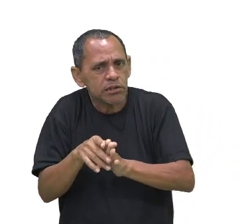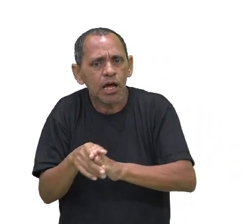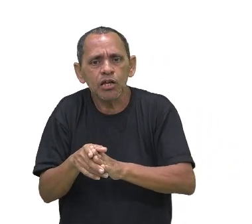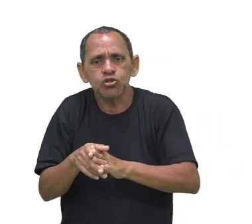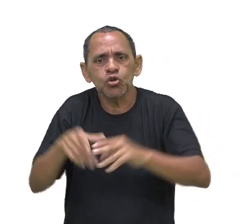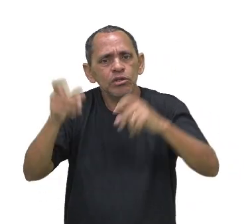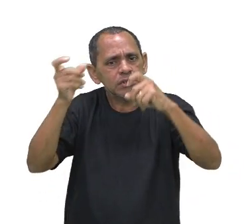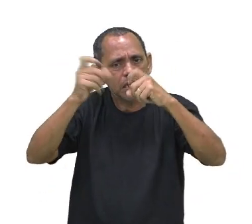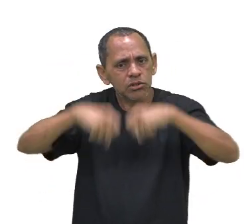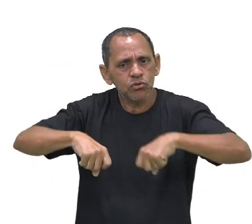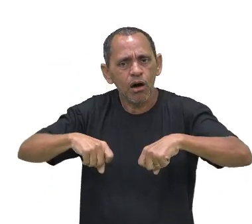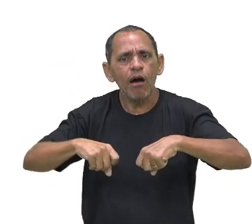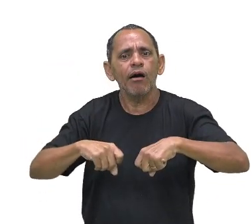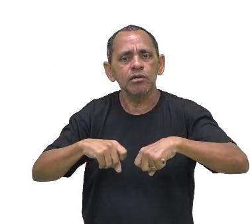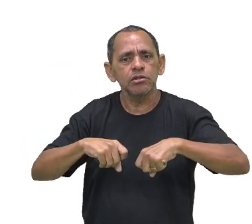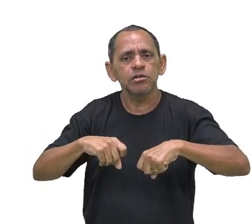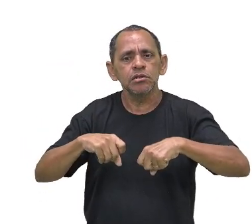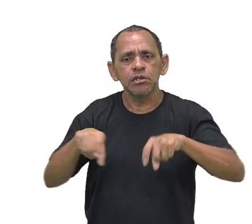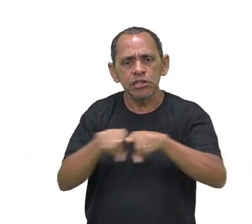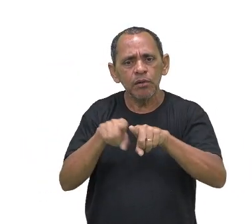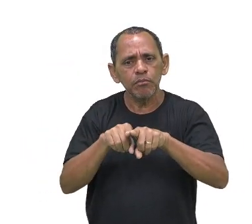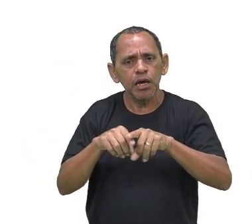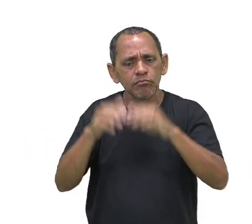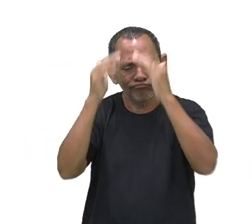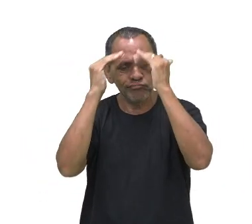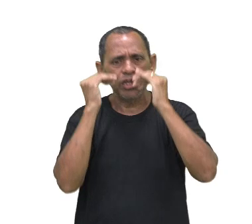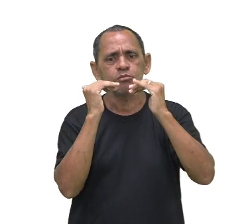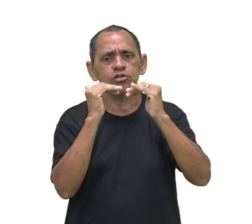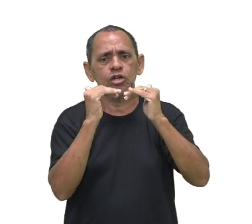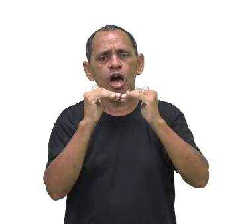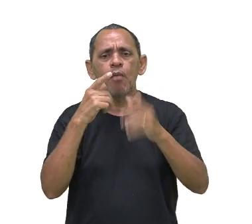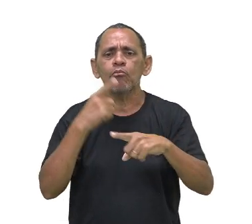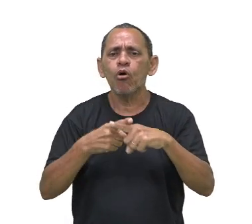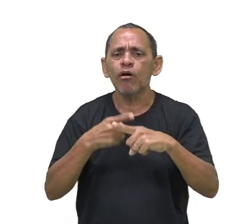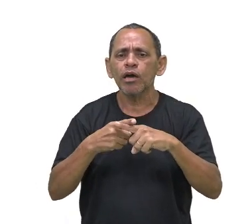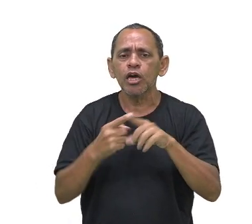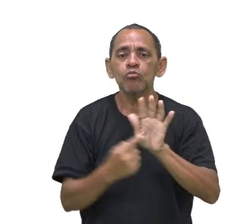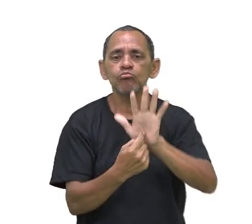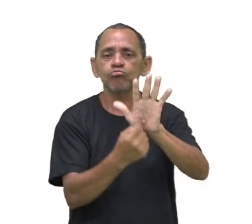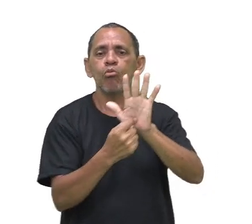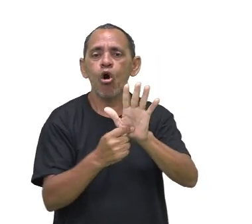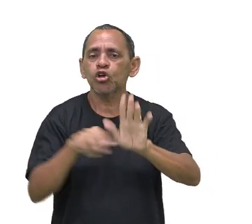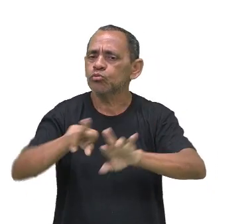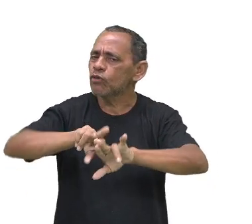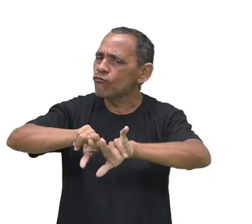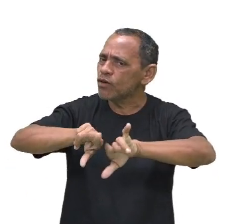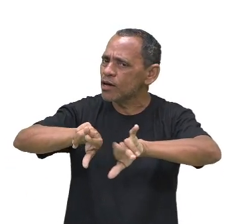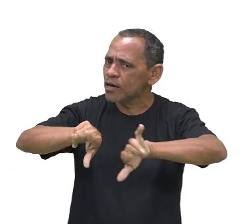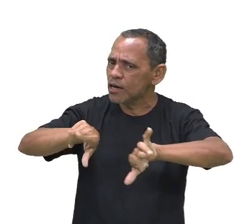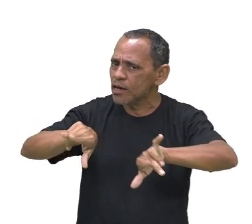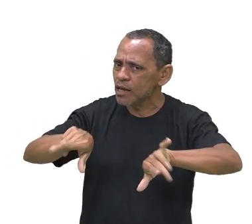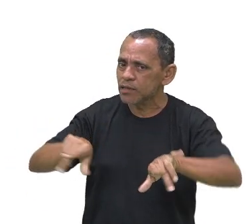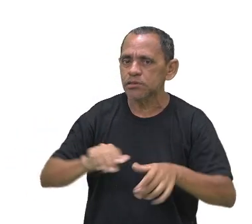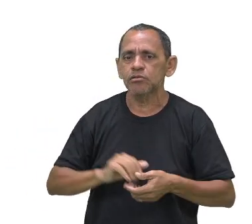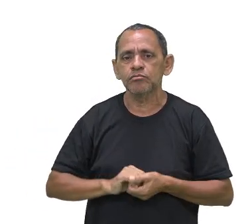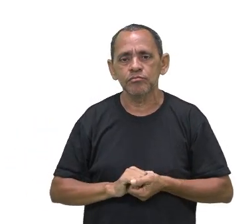têm que ser respeitadas, porque elas revelam uma diversidade. E tudo isso,